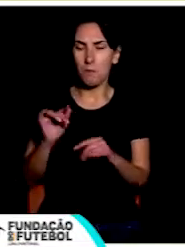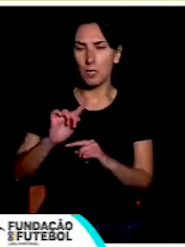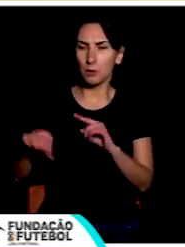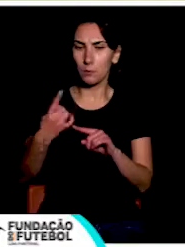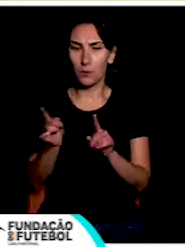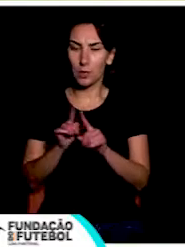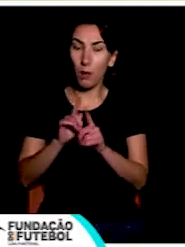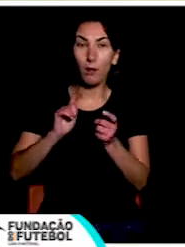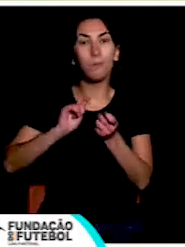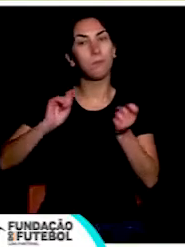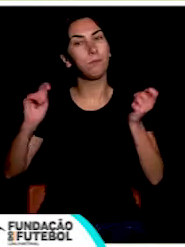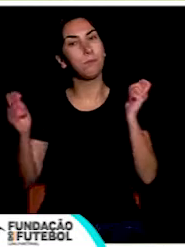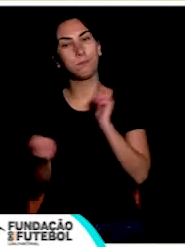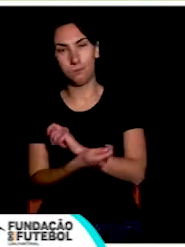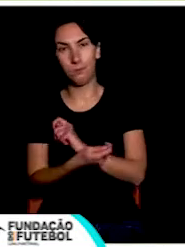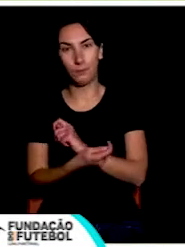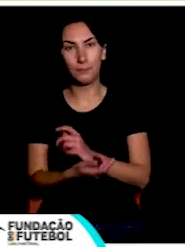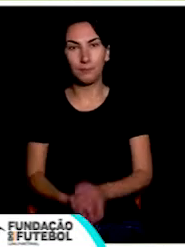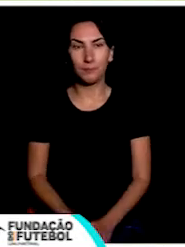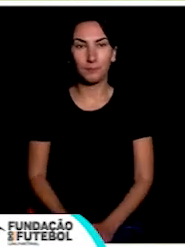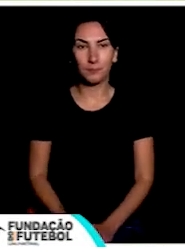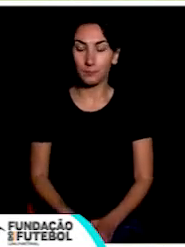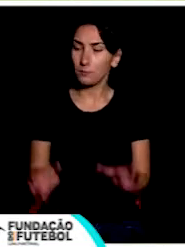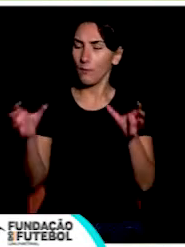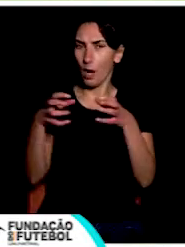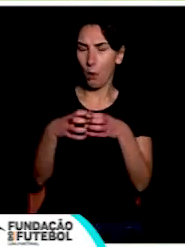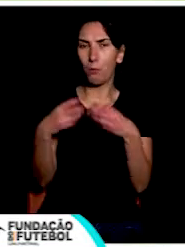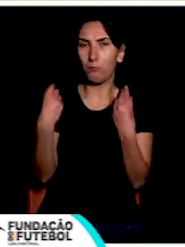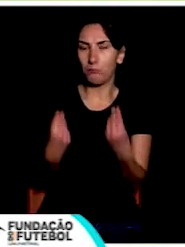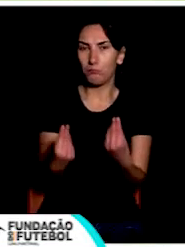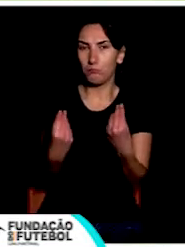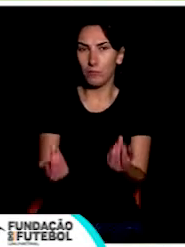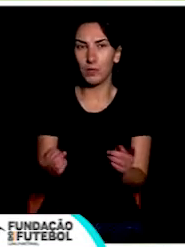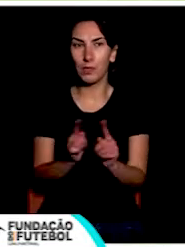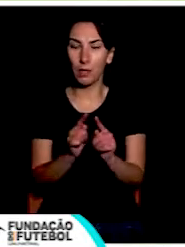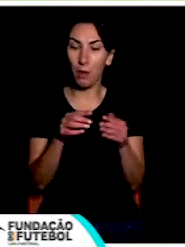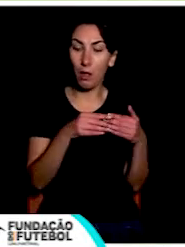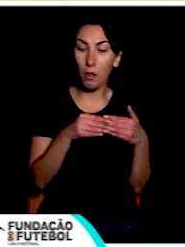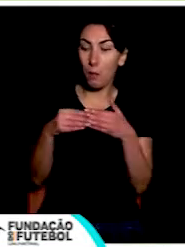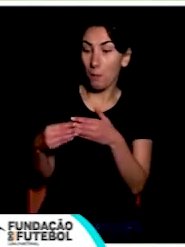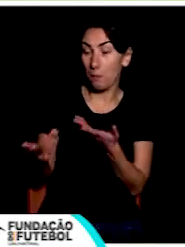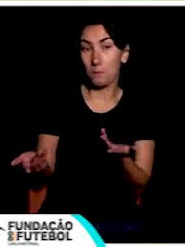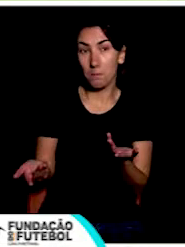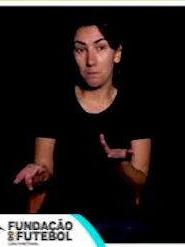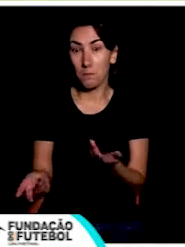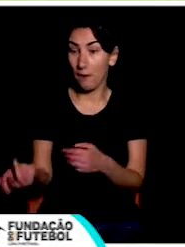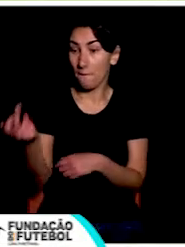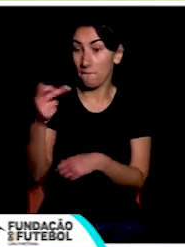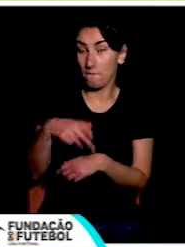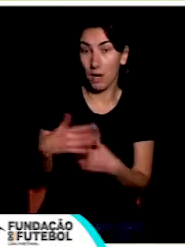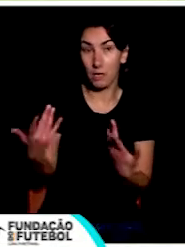mas acabou tendo bastante mudança aqui. É um grupo bom, né, o Mister chegou para